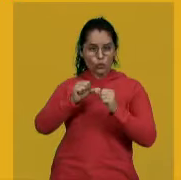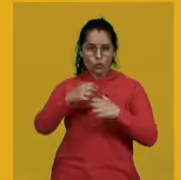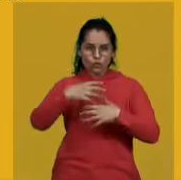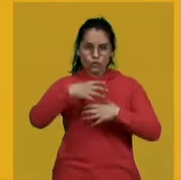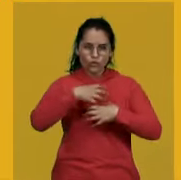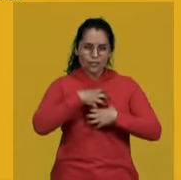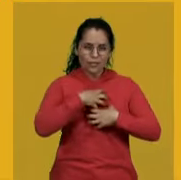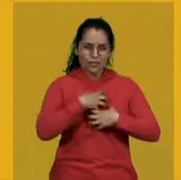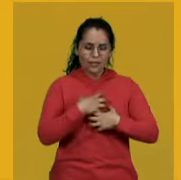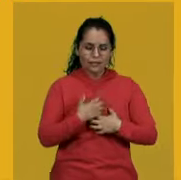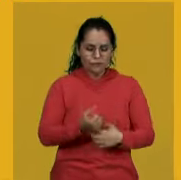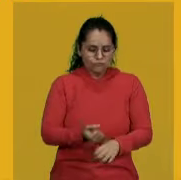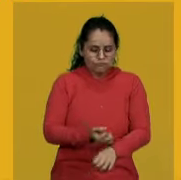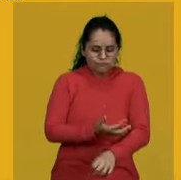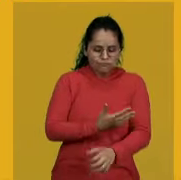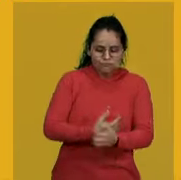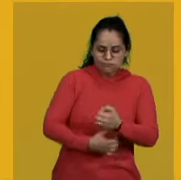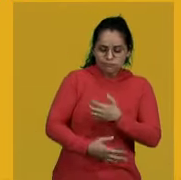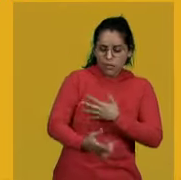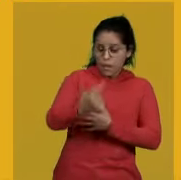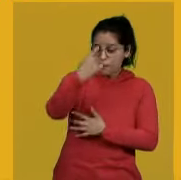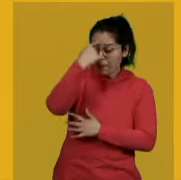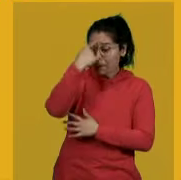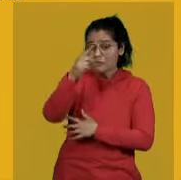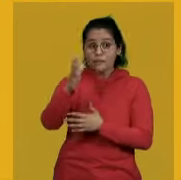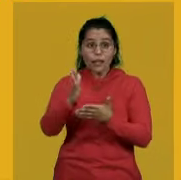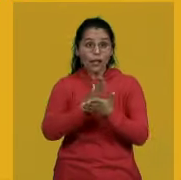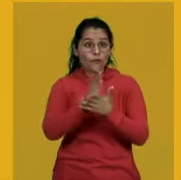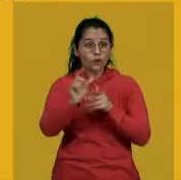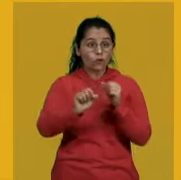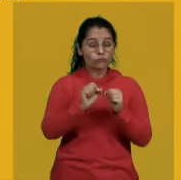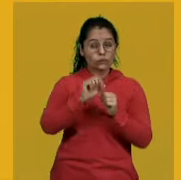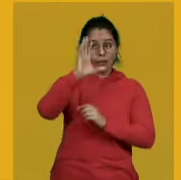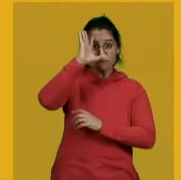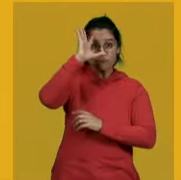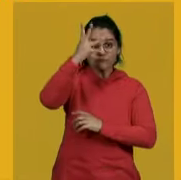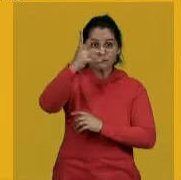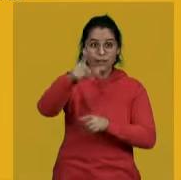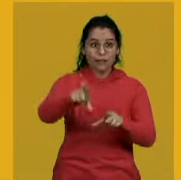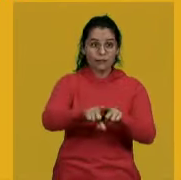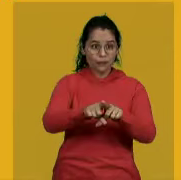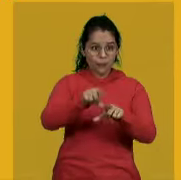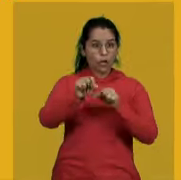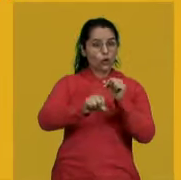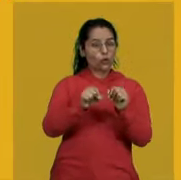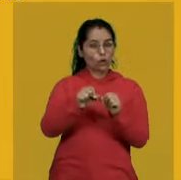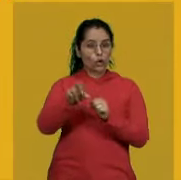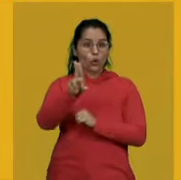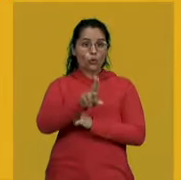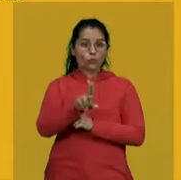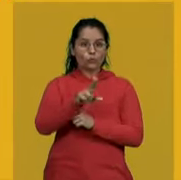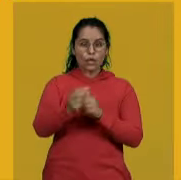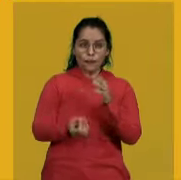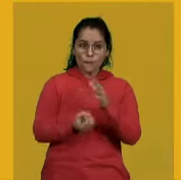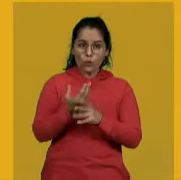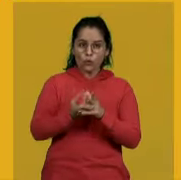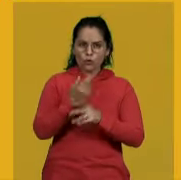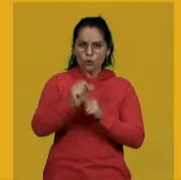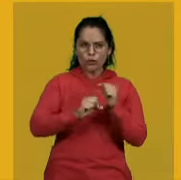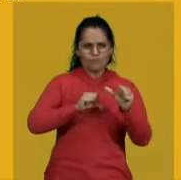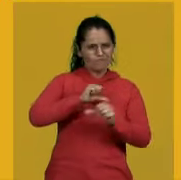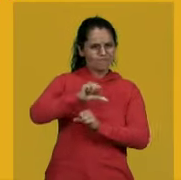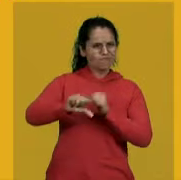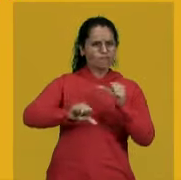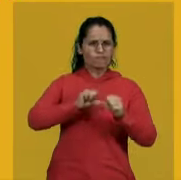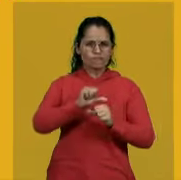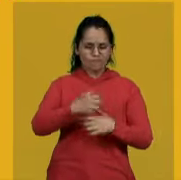de sentir, de pensar, muitas vezes de agir. São utilizadas para produzir alterações